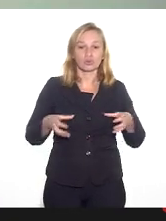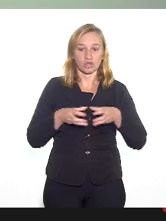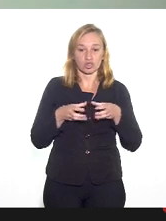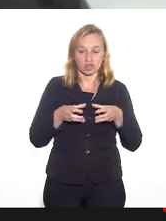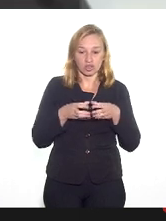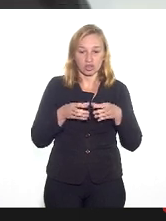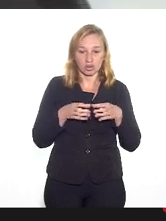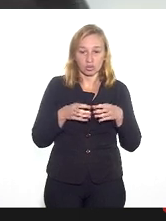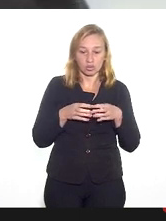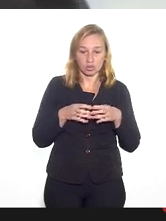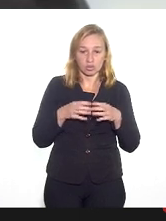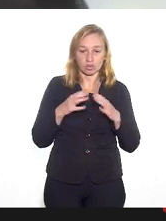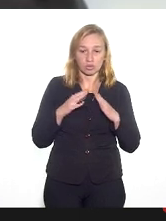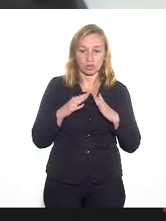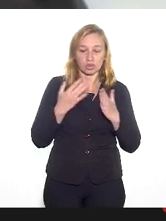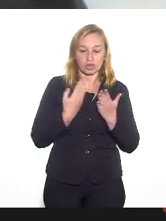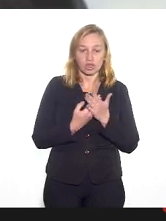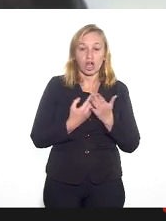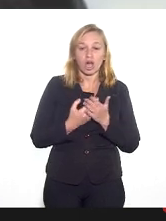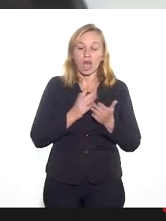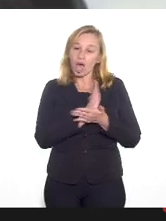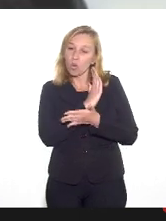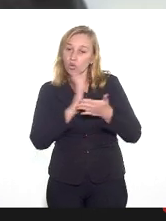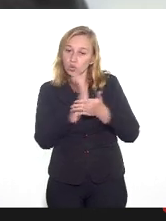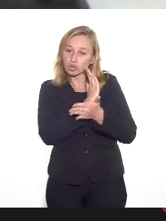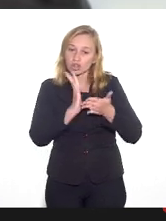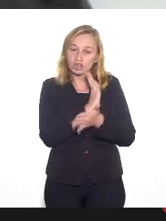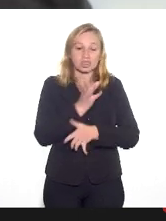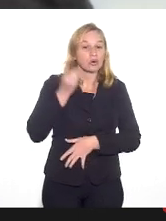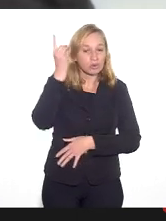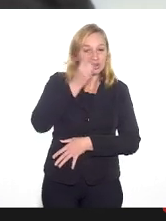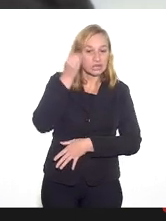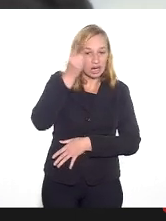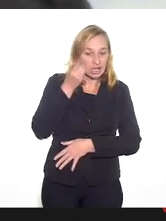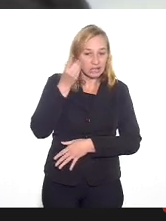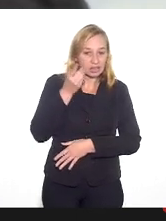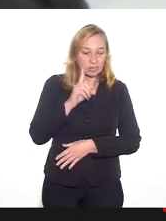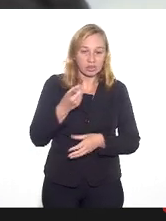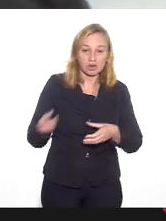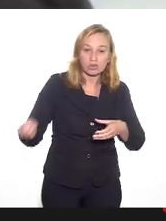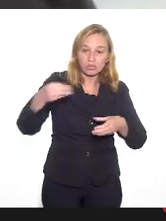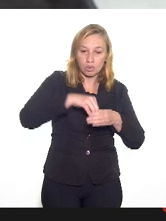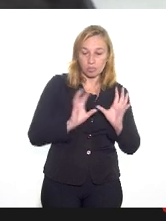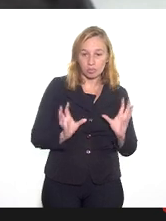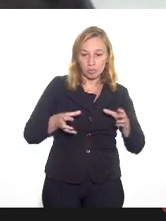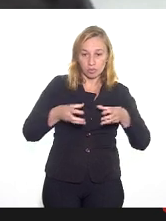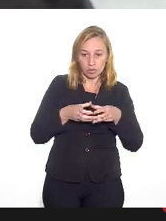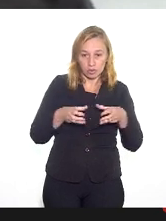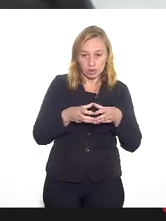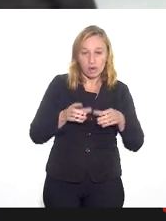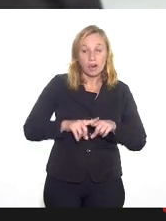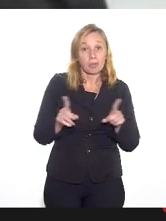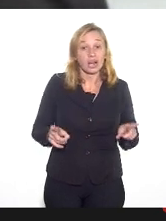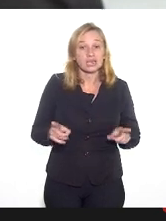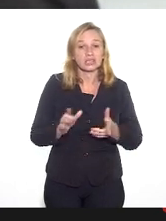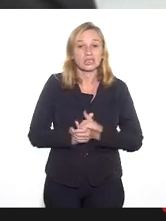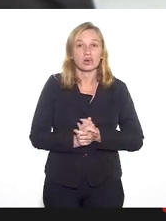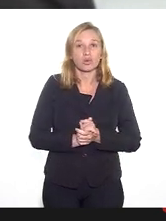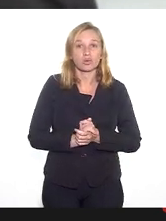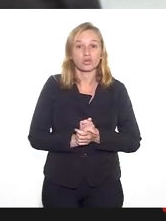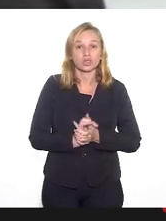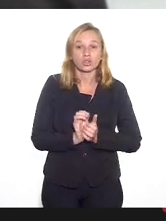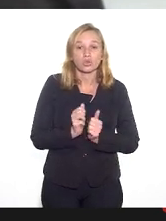presença de alguns deputados, mesmo não obstante serem membros da comissão, eu vou levar em consideração